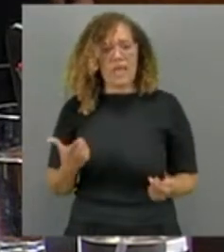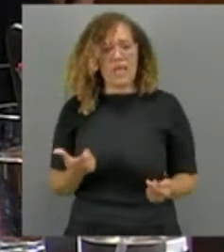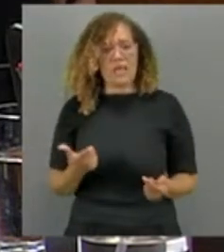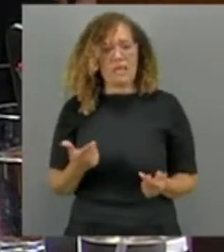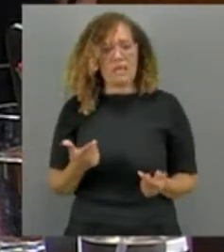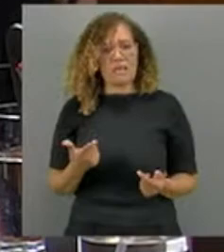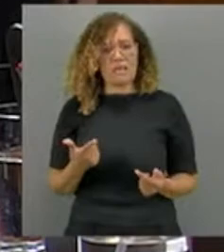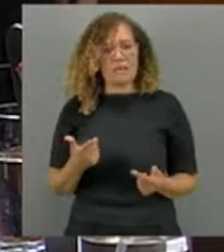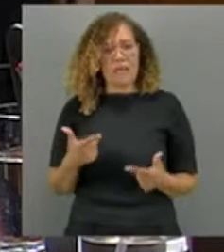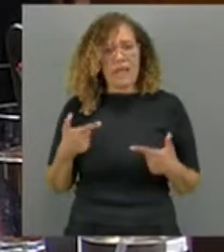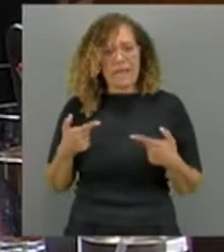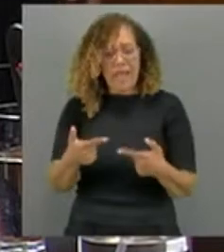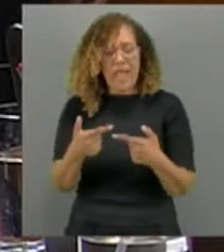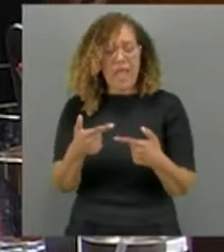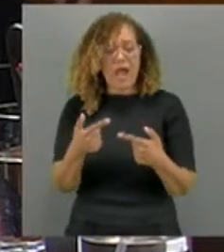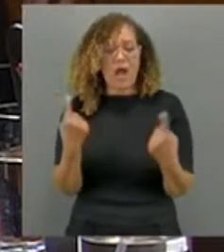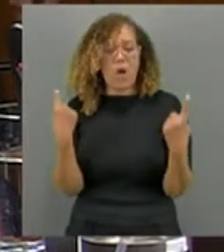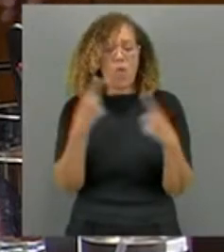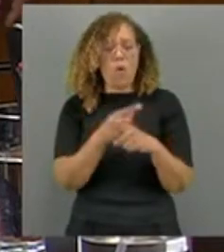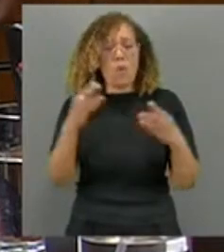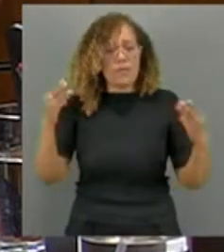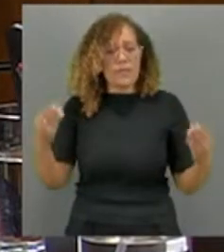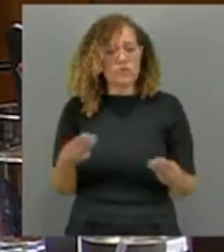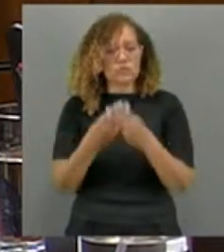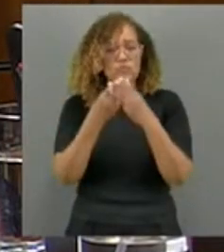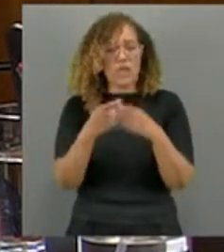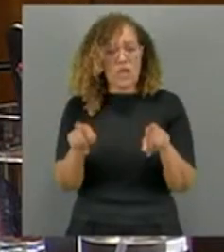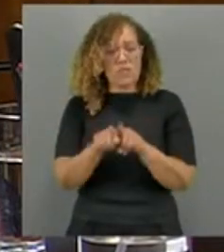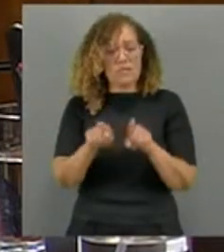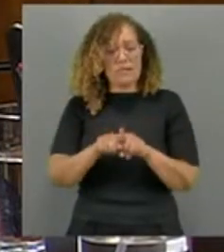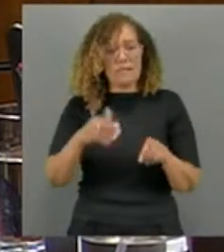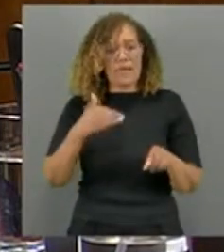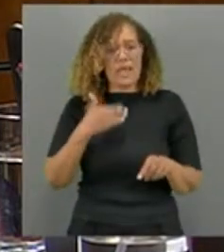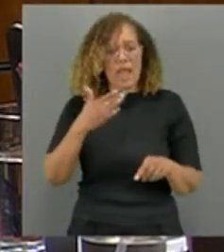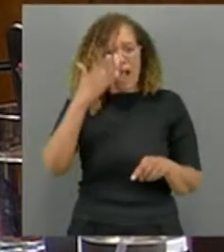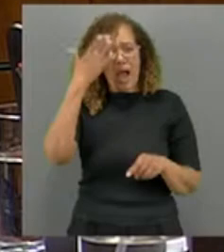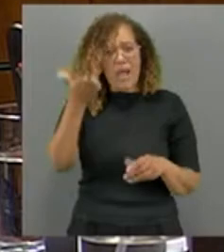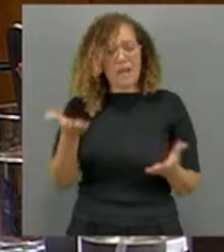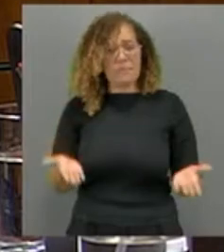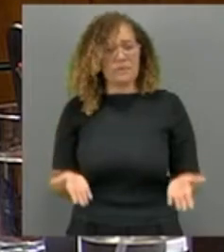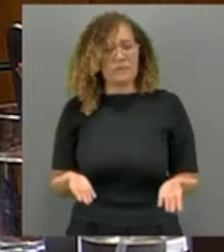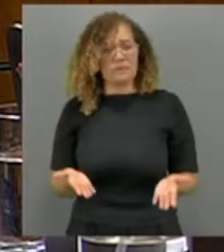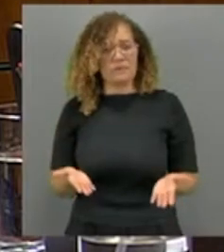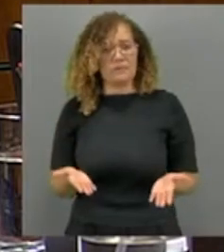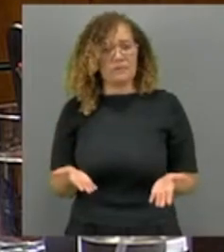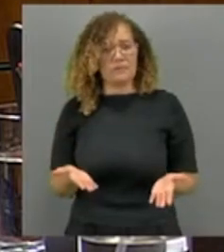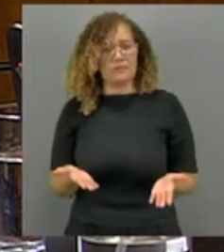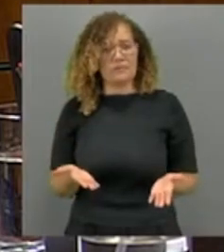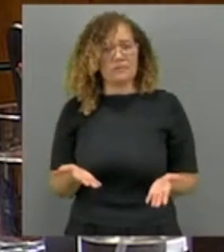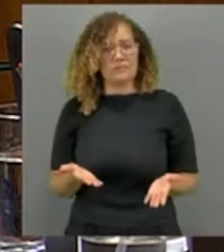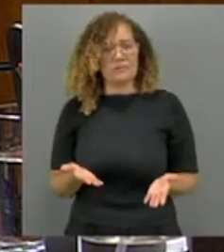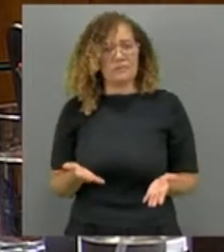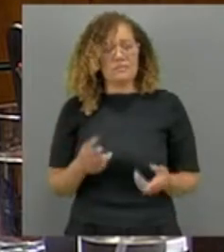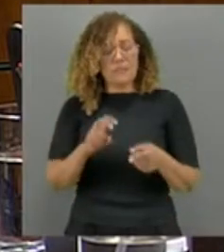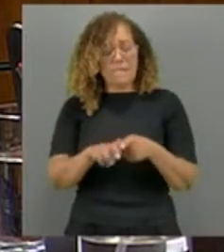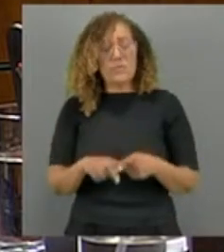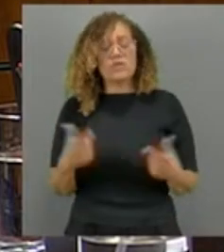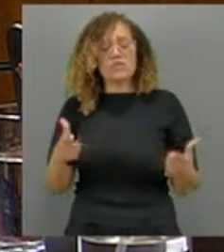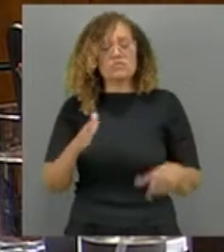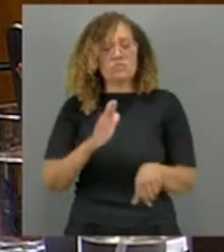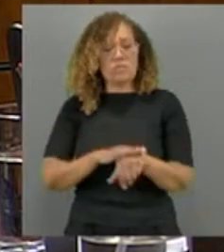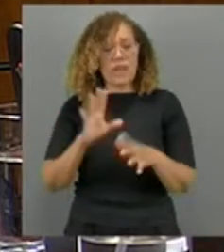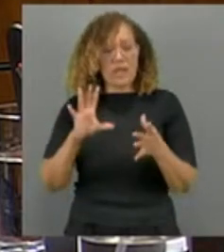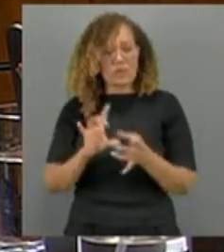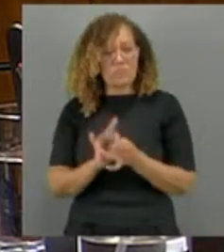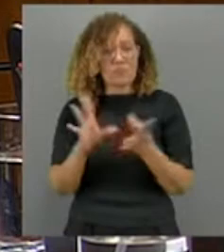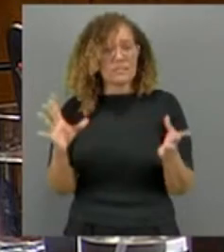nas universidades americanas? É o movimento antissemita, que sob a égide da libertação